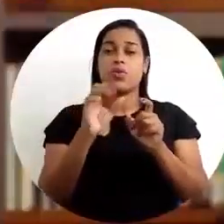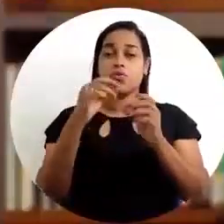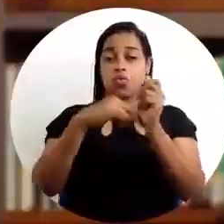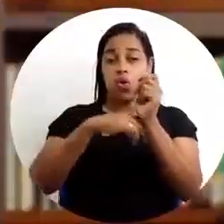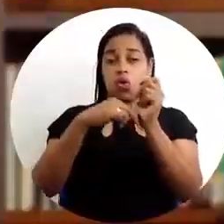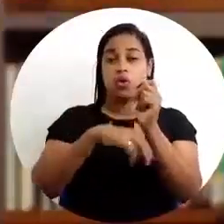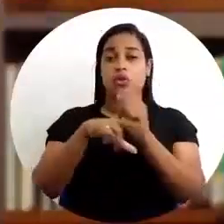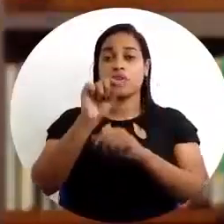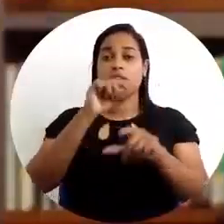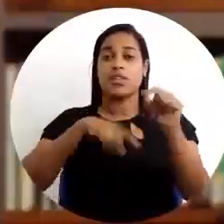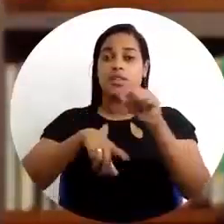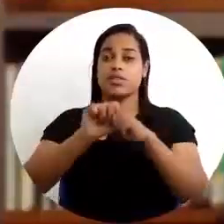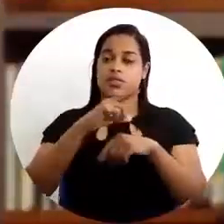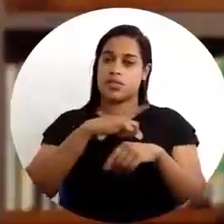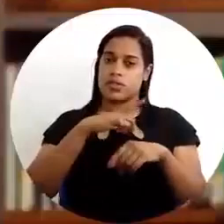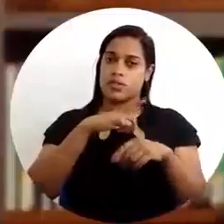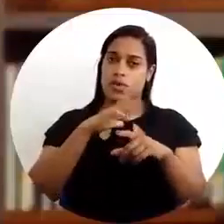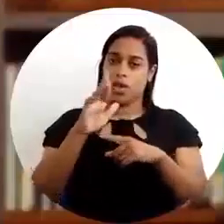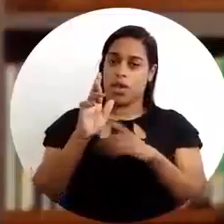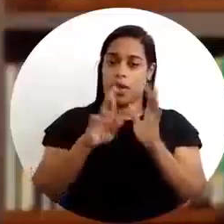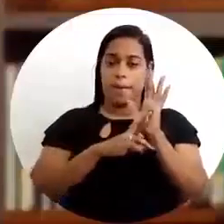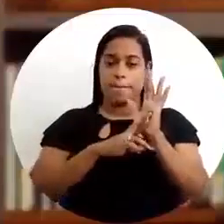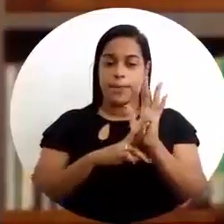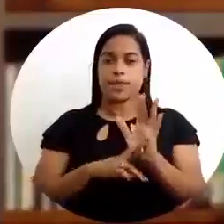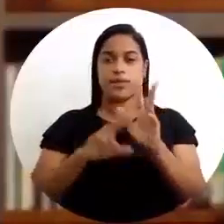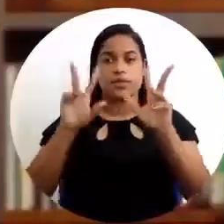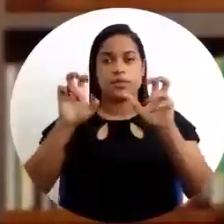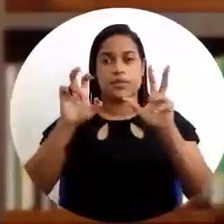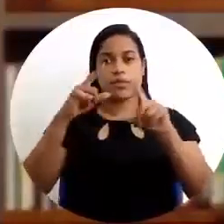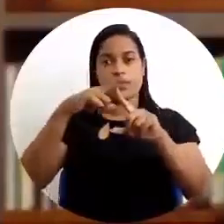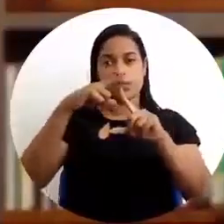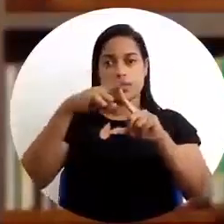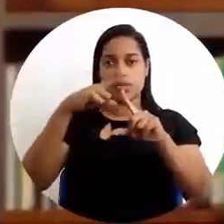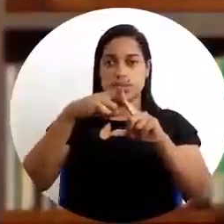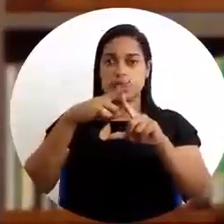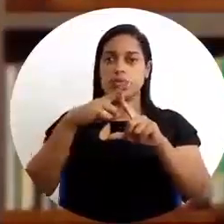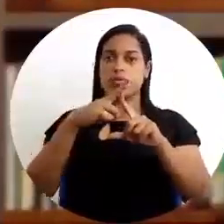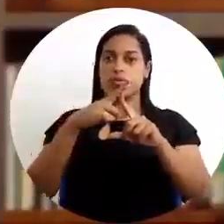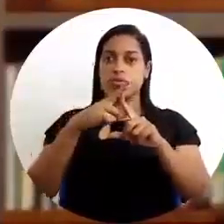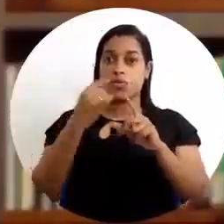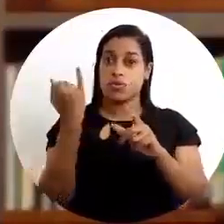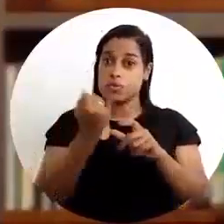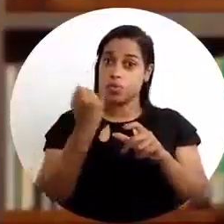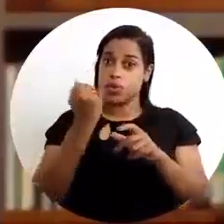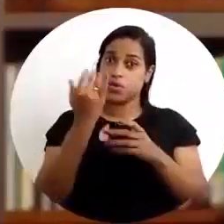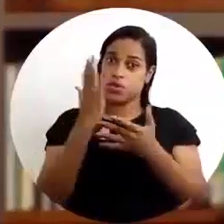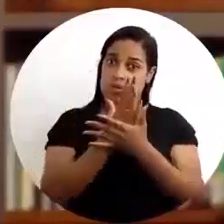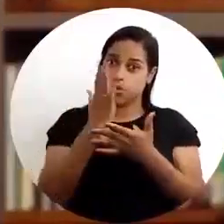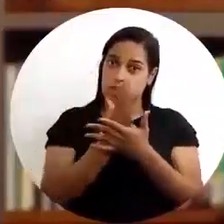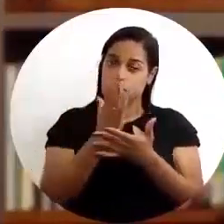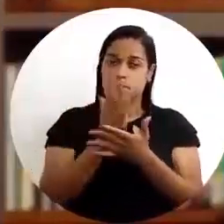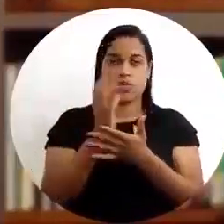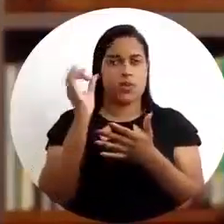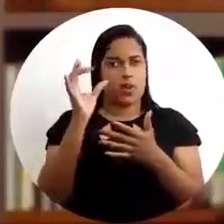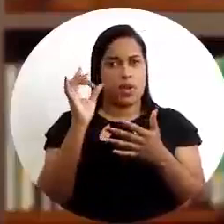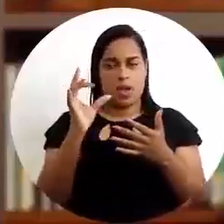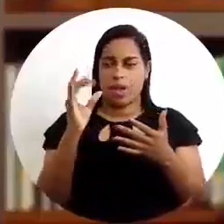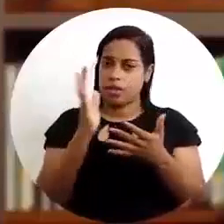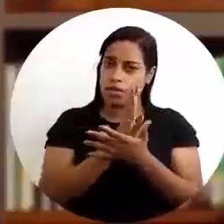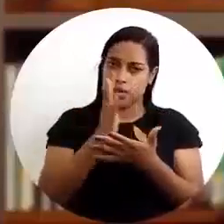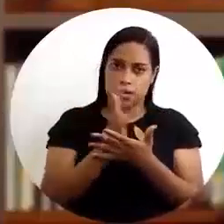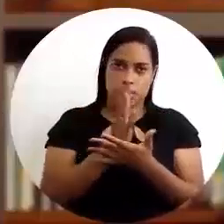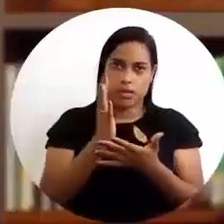classificação que representam os assuntos predominantes no livro. Então, cada livro, eu vou falar livro para